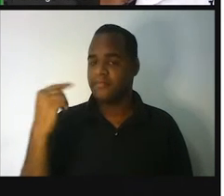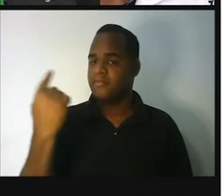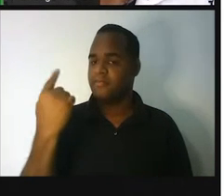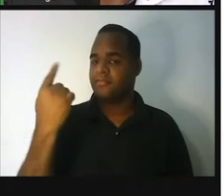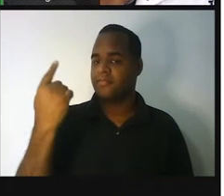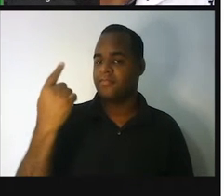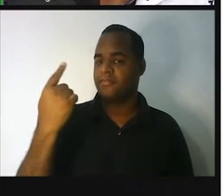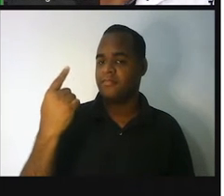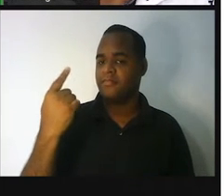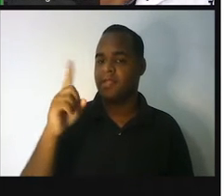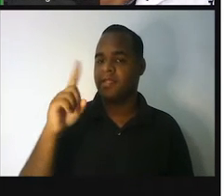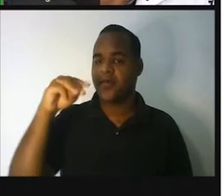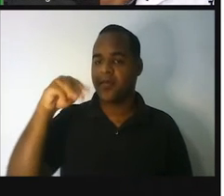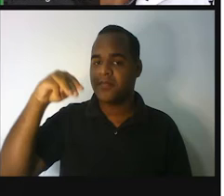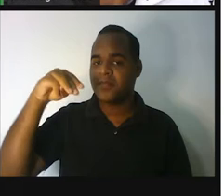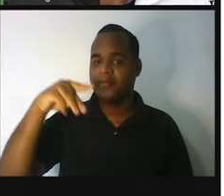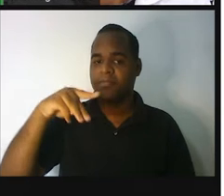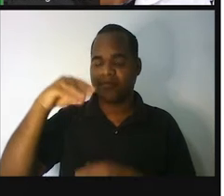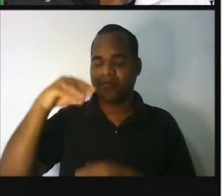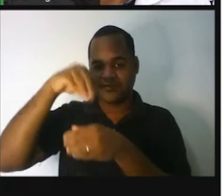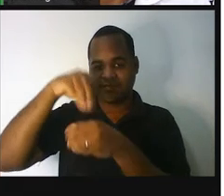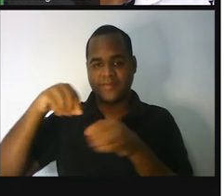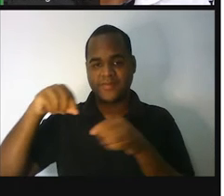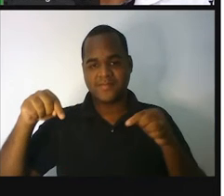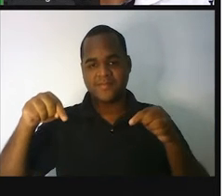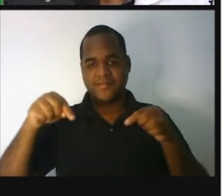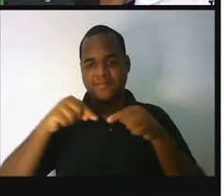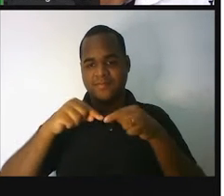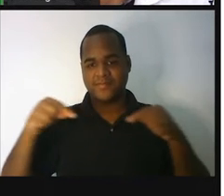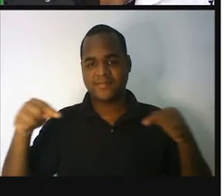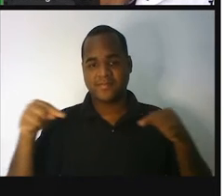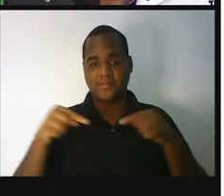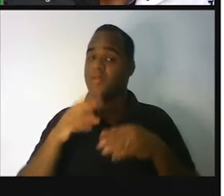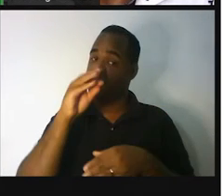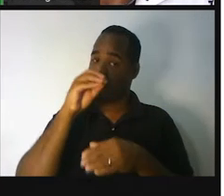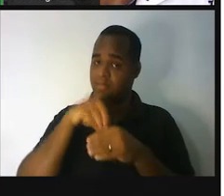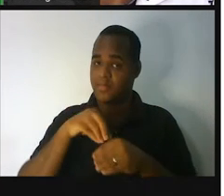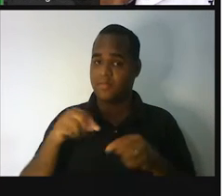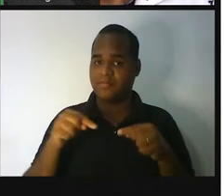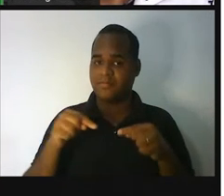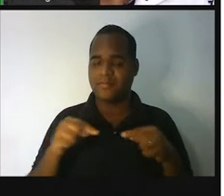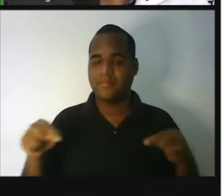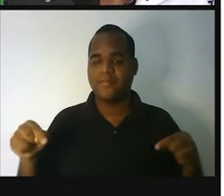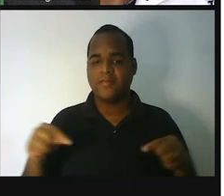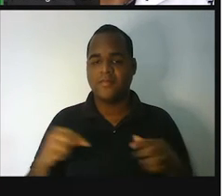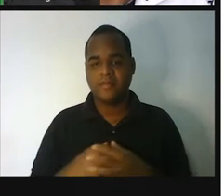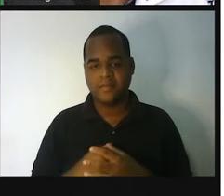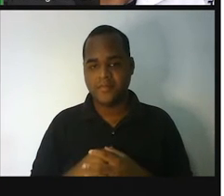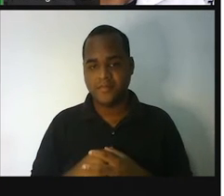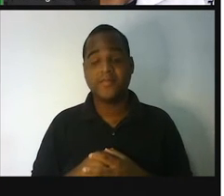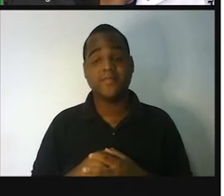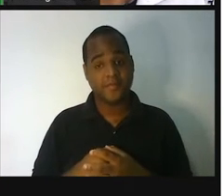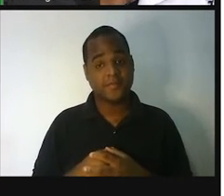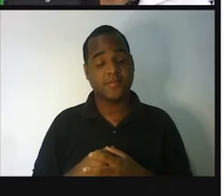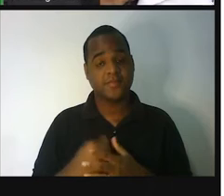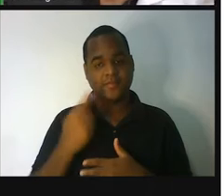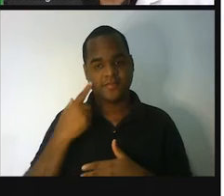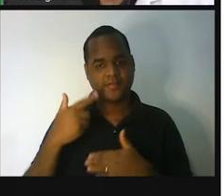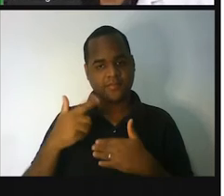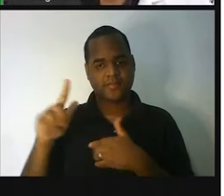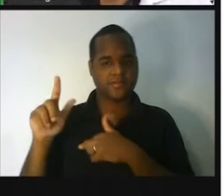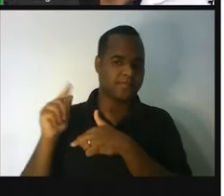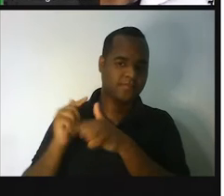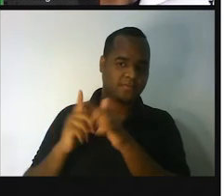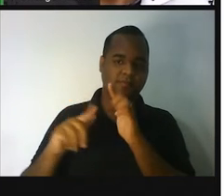que é isso e no meio vindo esquema ele a unidade base a e ela partir deles surgem